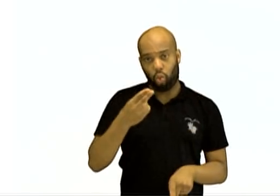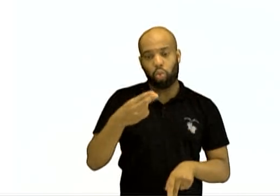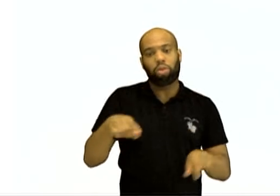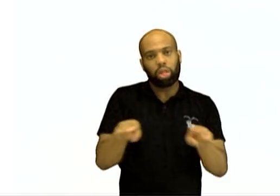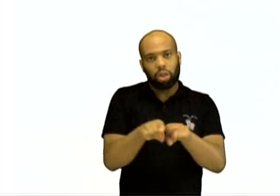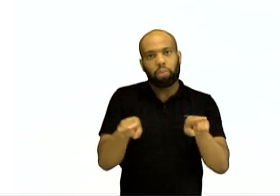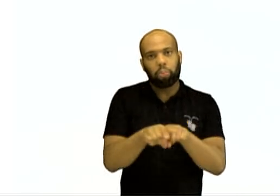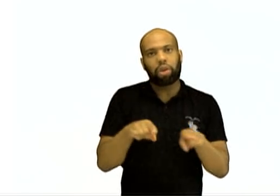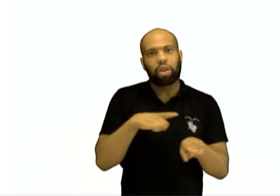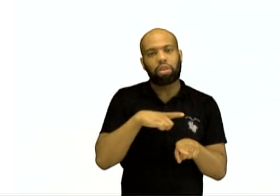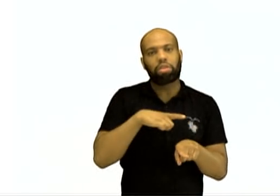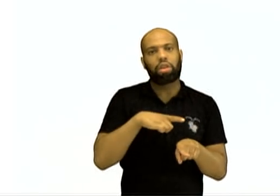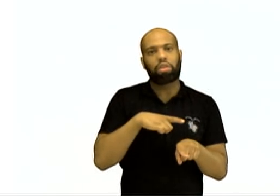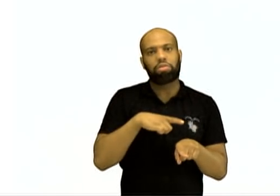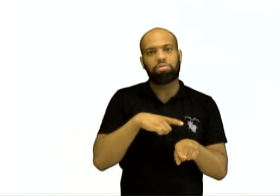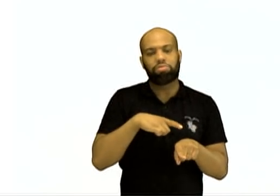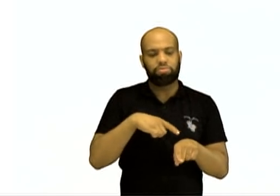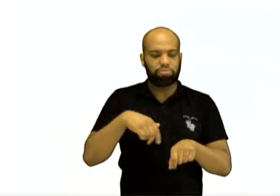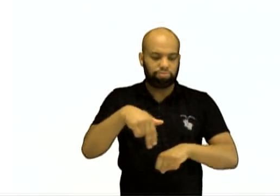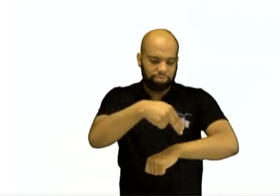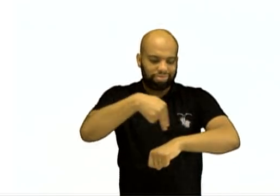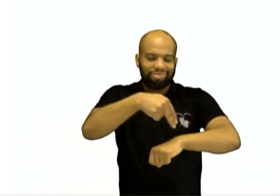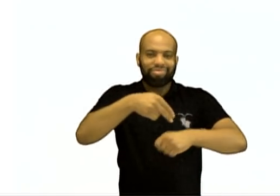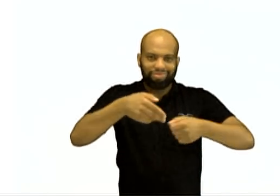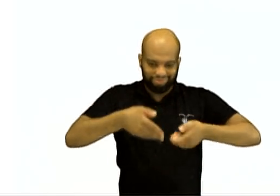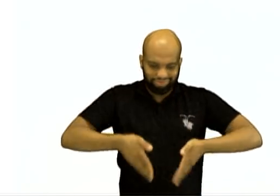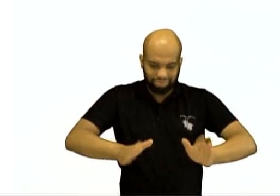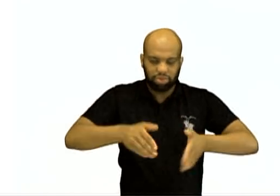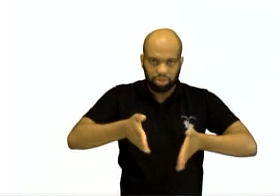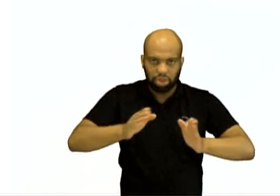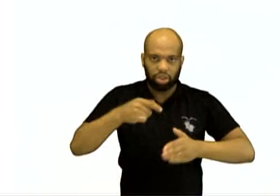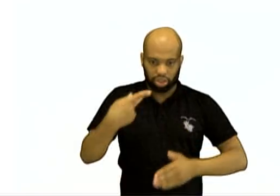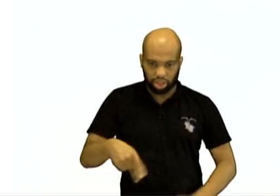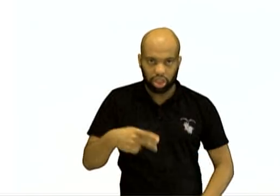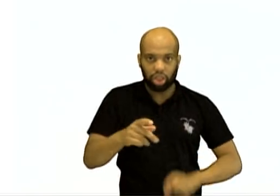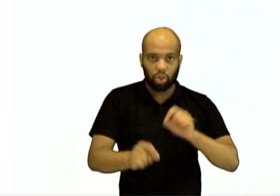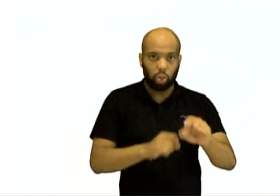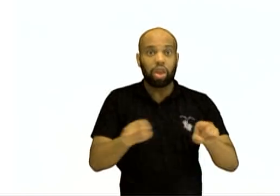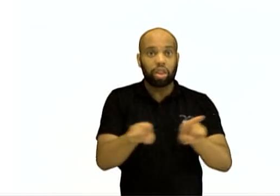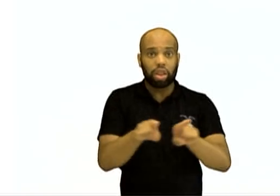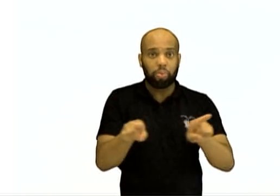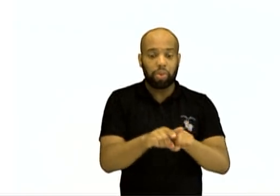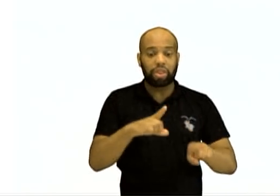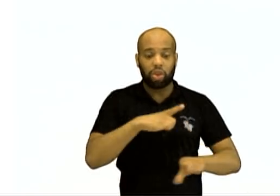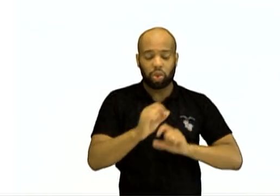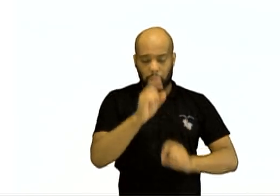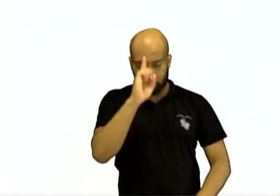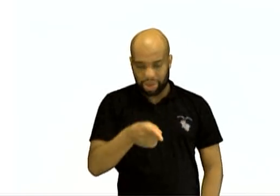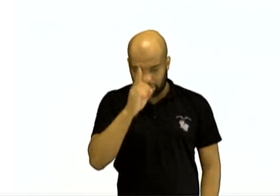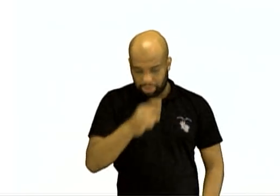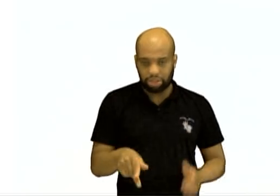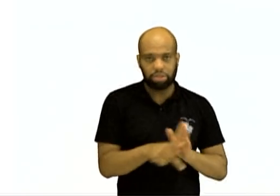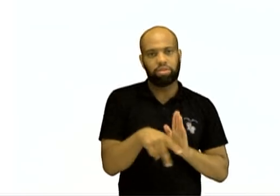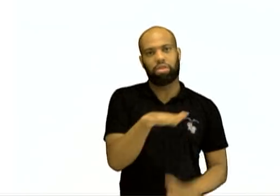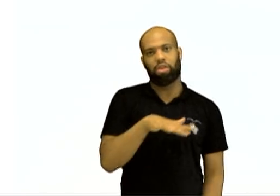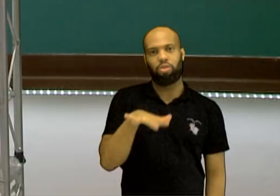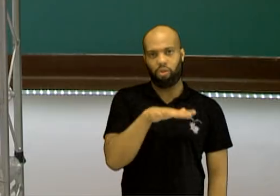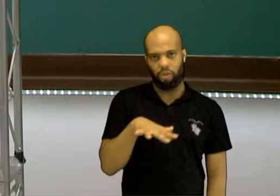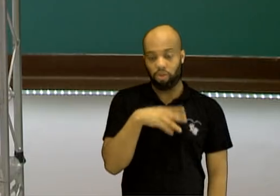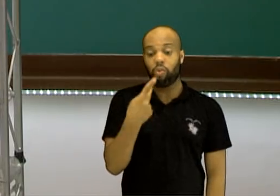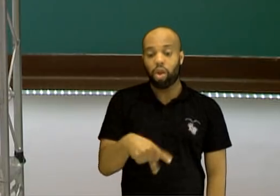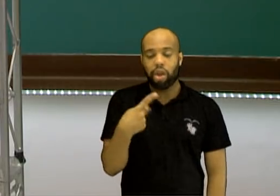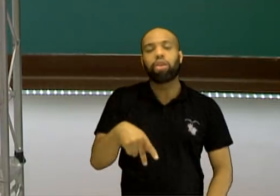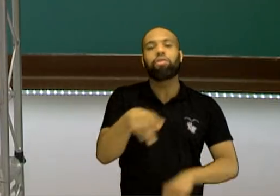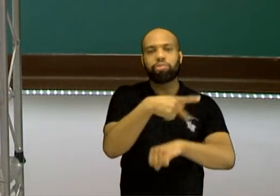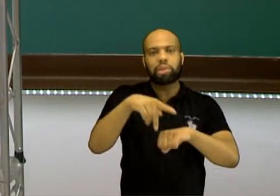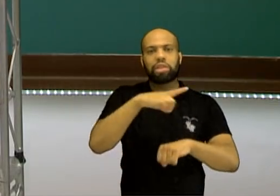habitar um território delimitado e exercer soberania sobre esse território. Então, o nosso país reúne todas essas